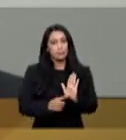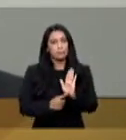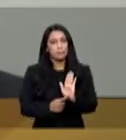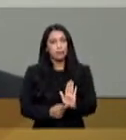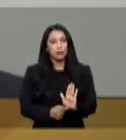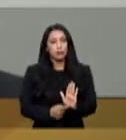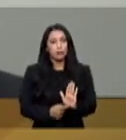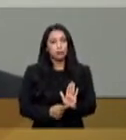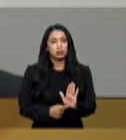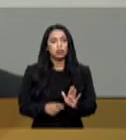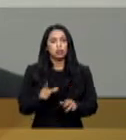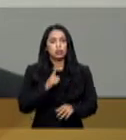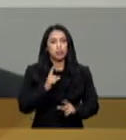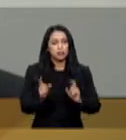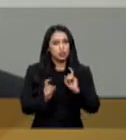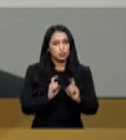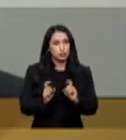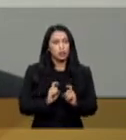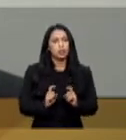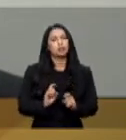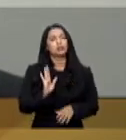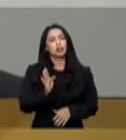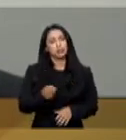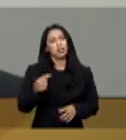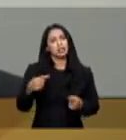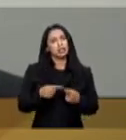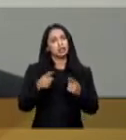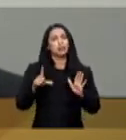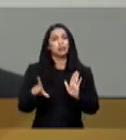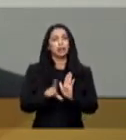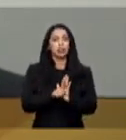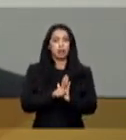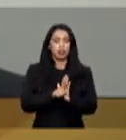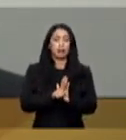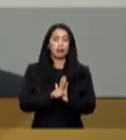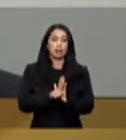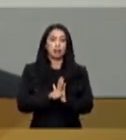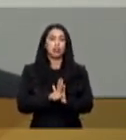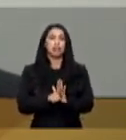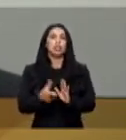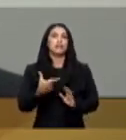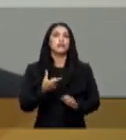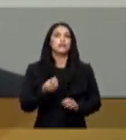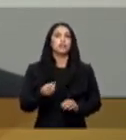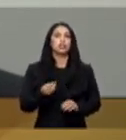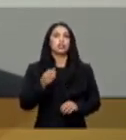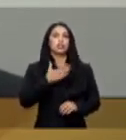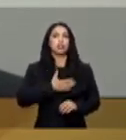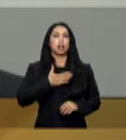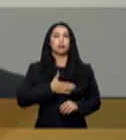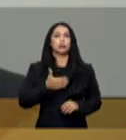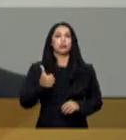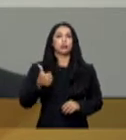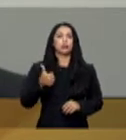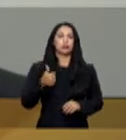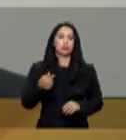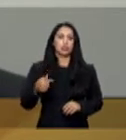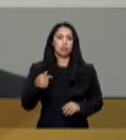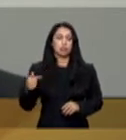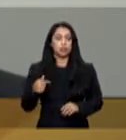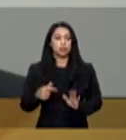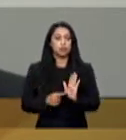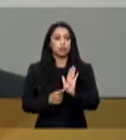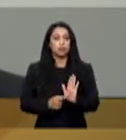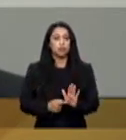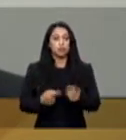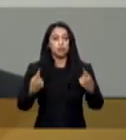ilícito administrativo já previsto na Lei 6.437, de 20 de agosto de 1977, que configura